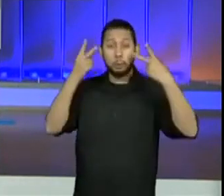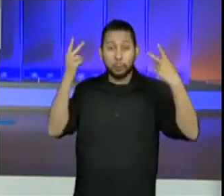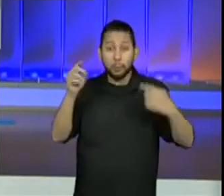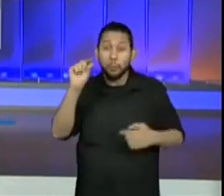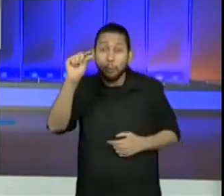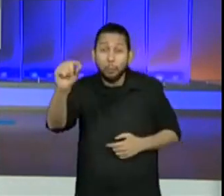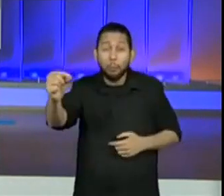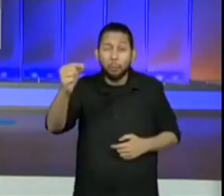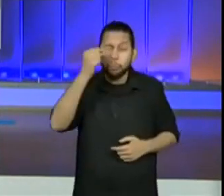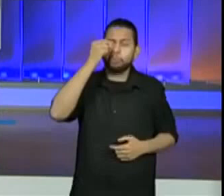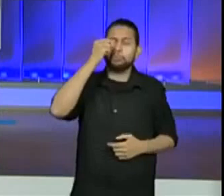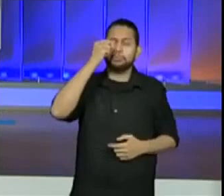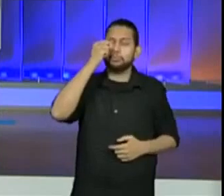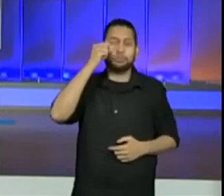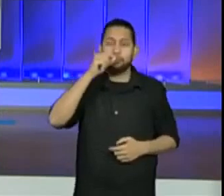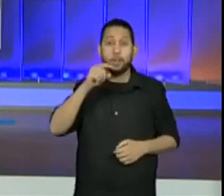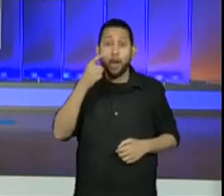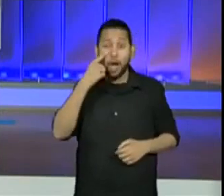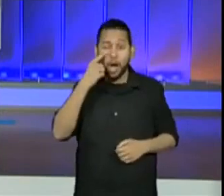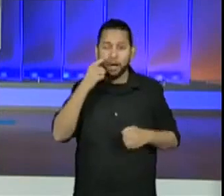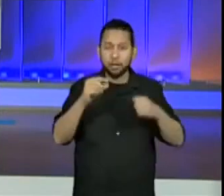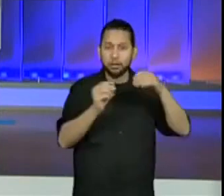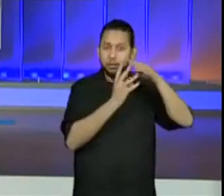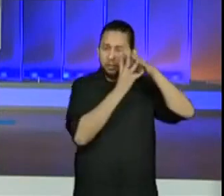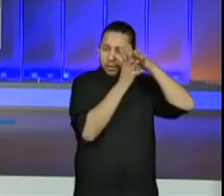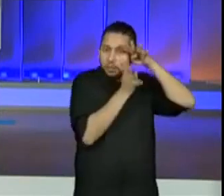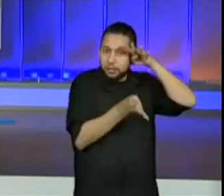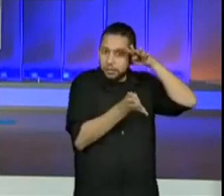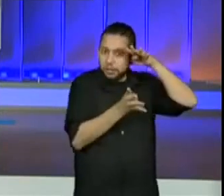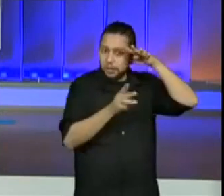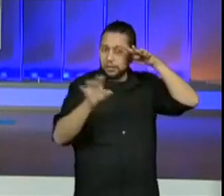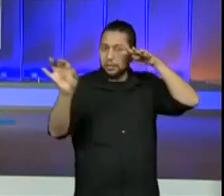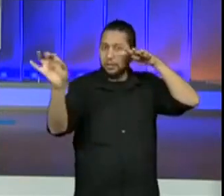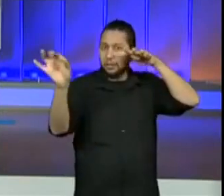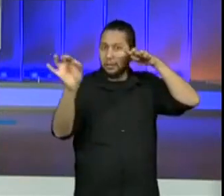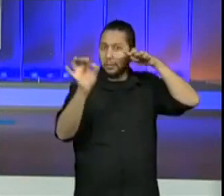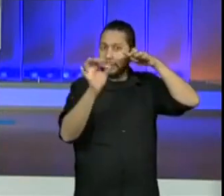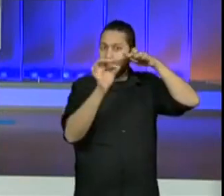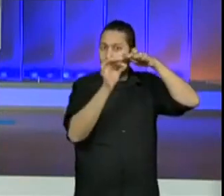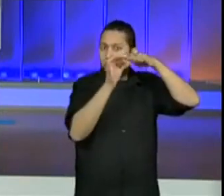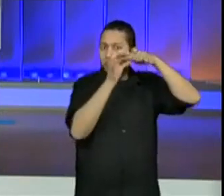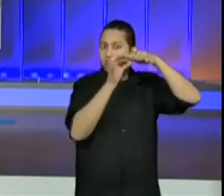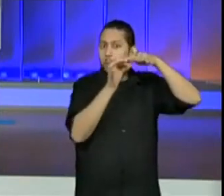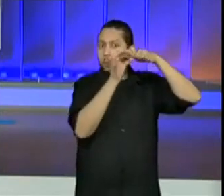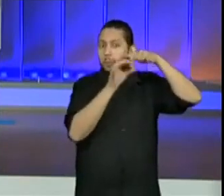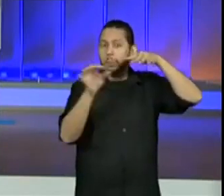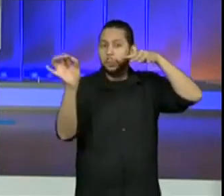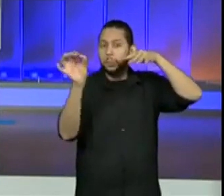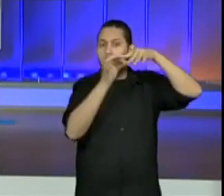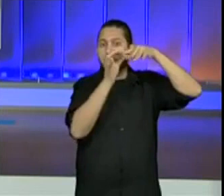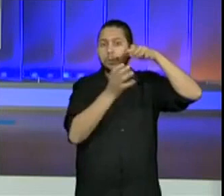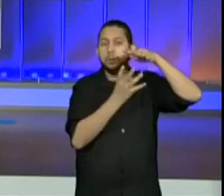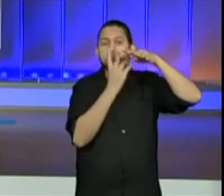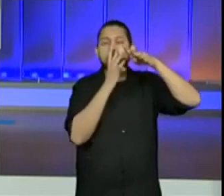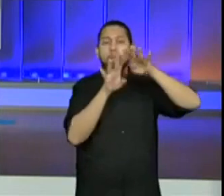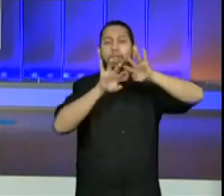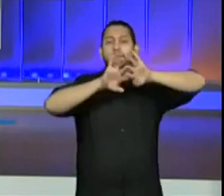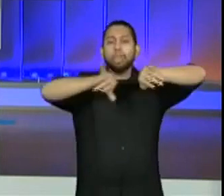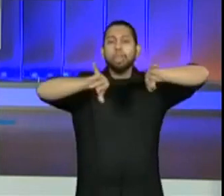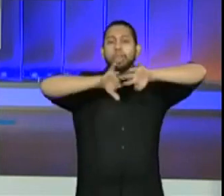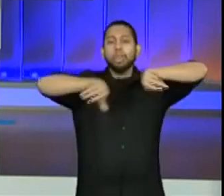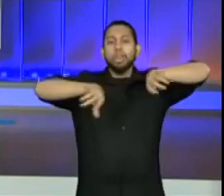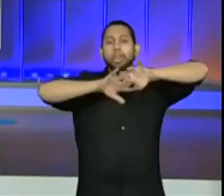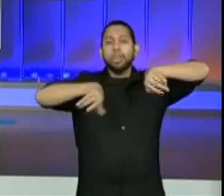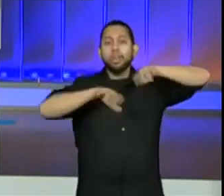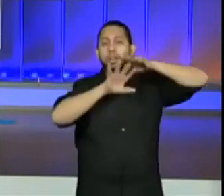A menor reação que a gente tem, as nossas pálpebras já se movimentam e os nossos cílios fazem um movimento